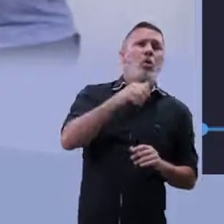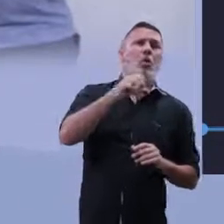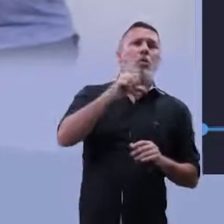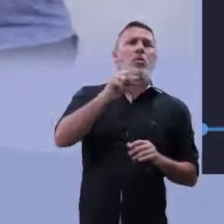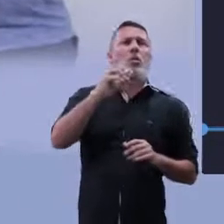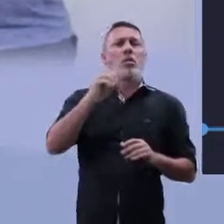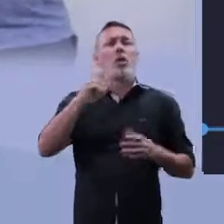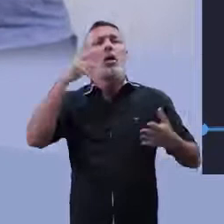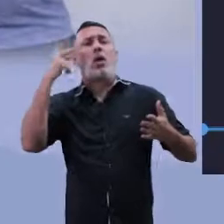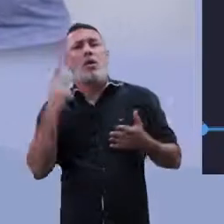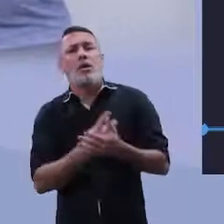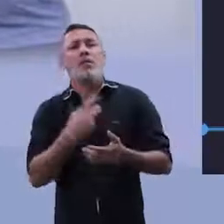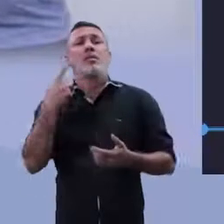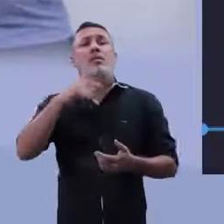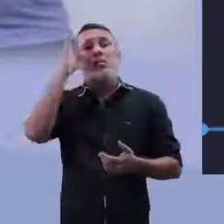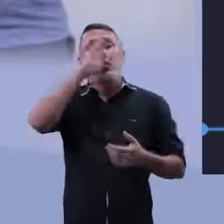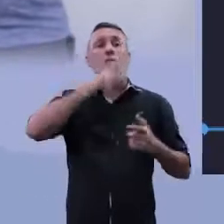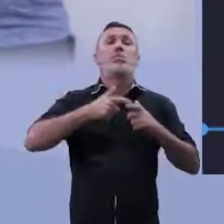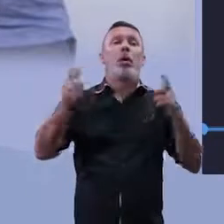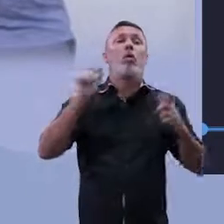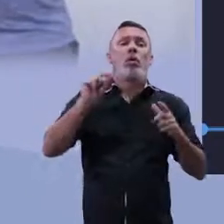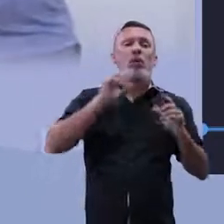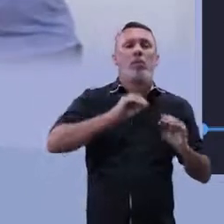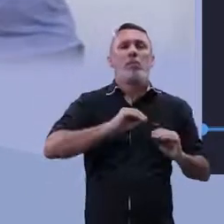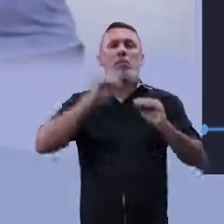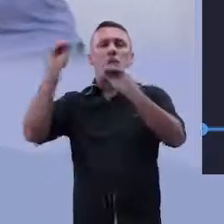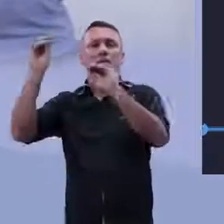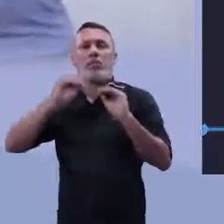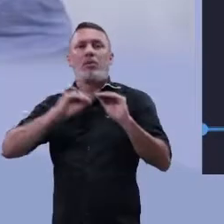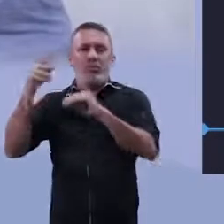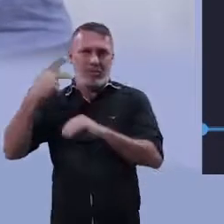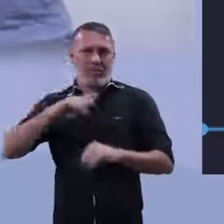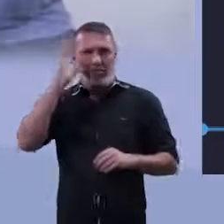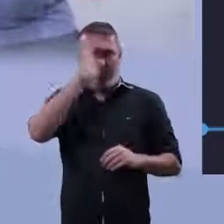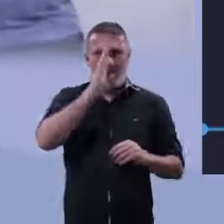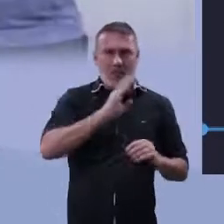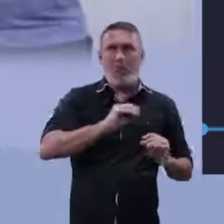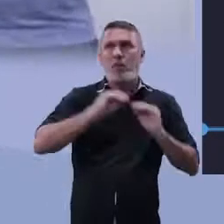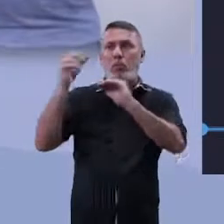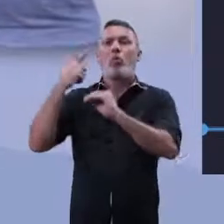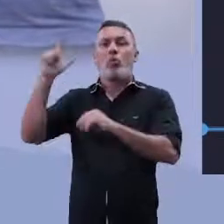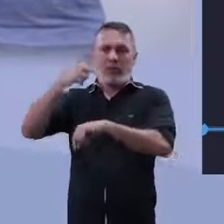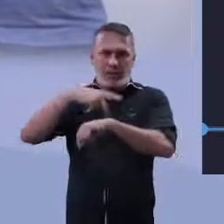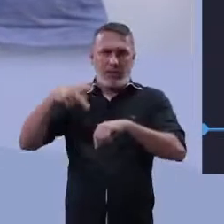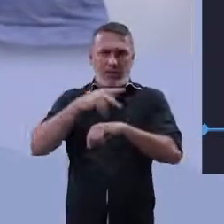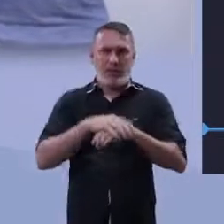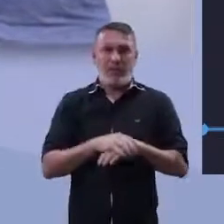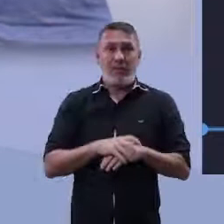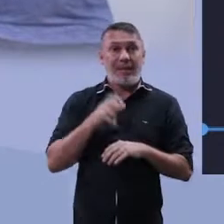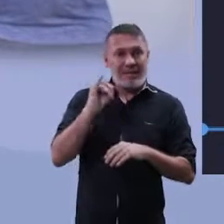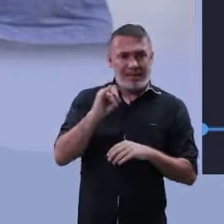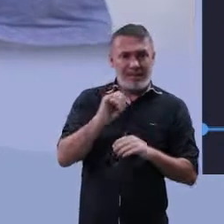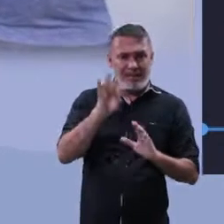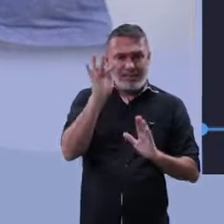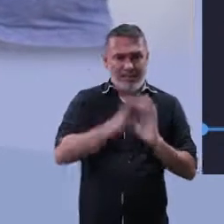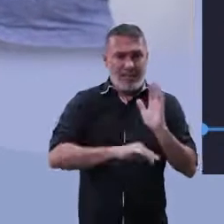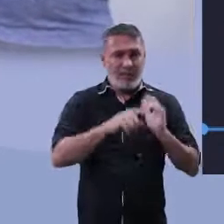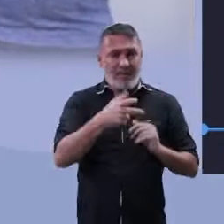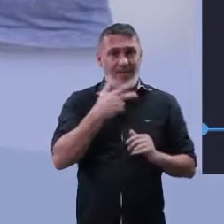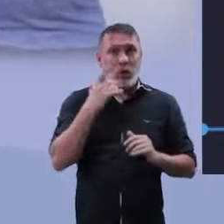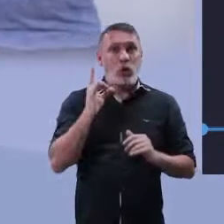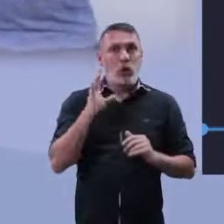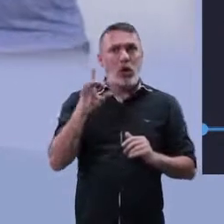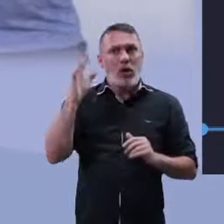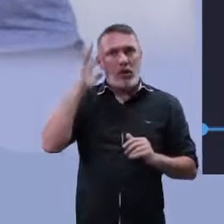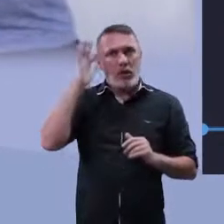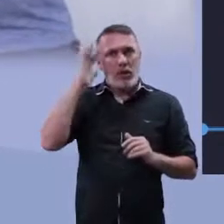de 1980, falando que as pessoas estavam deixando o Brasil. Se o texto seguir somente essa